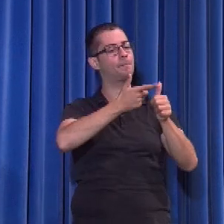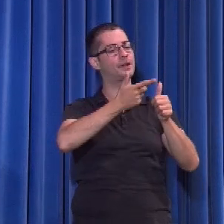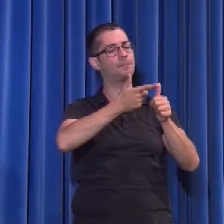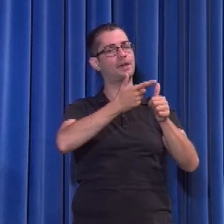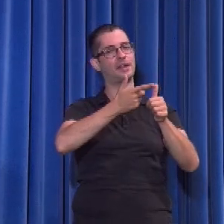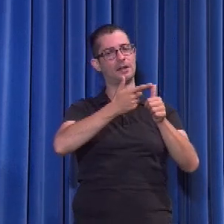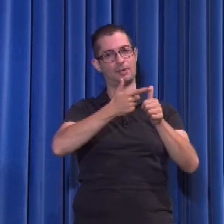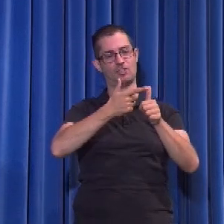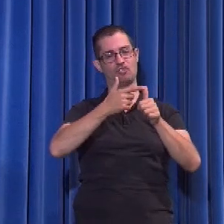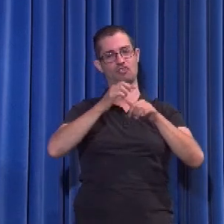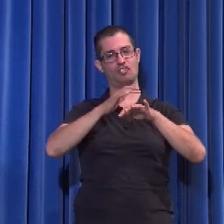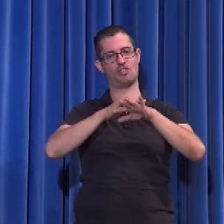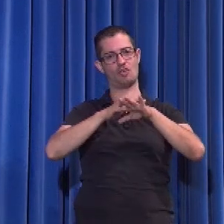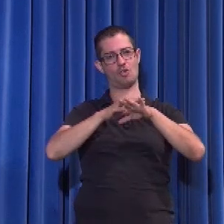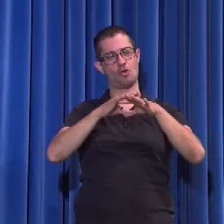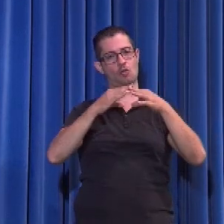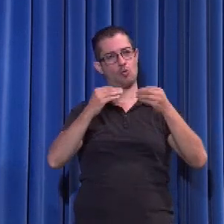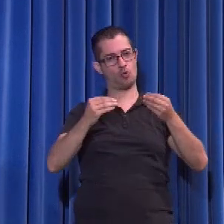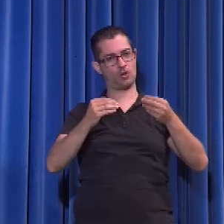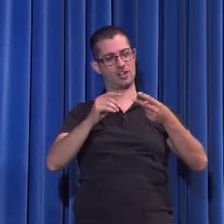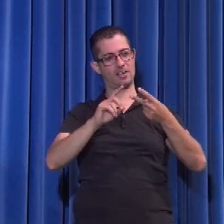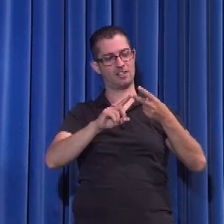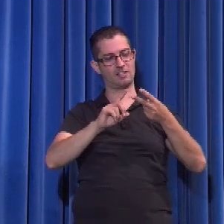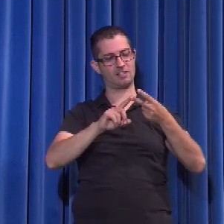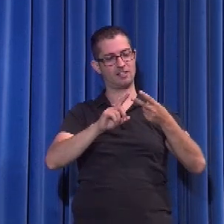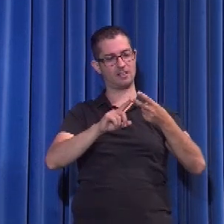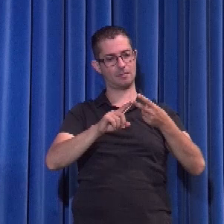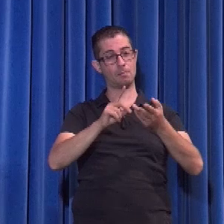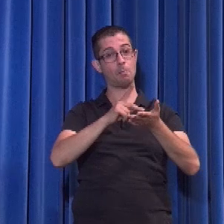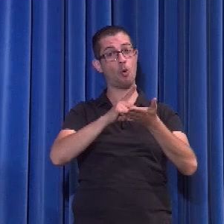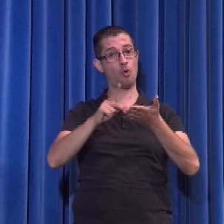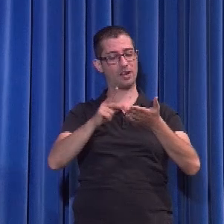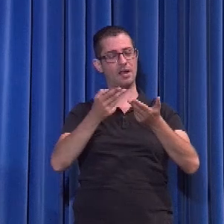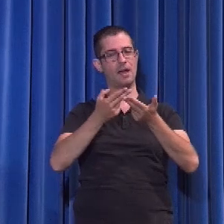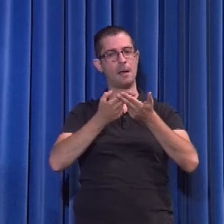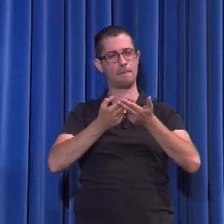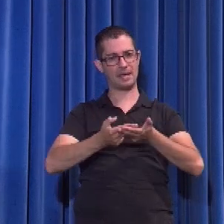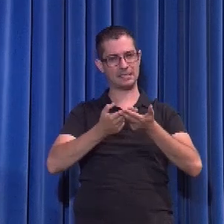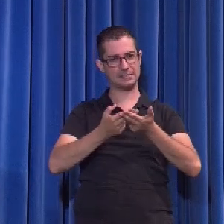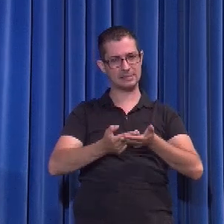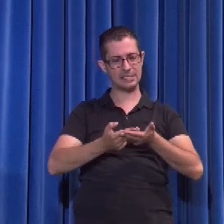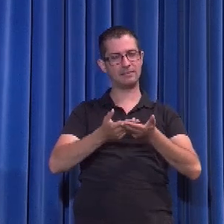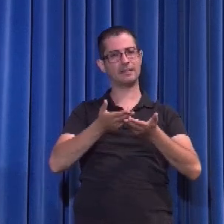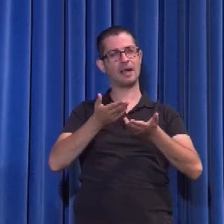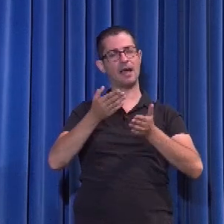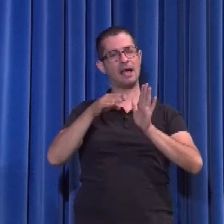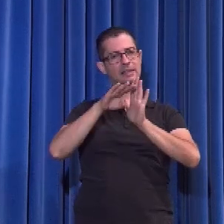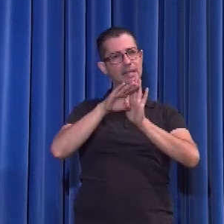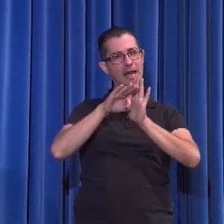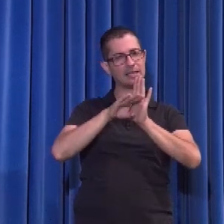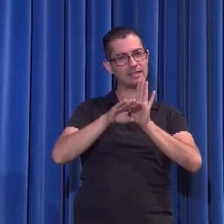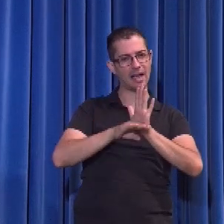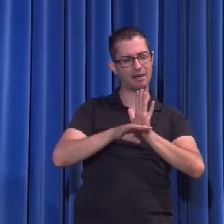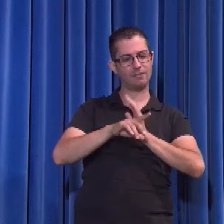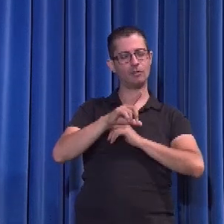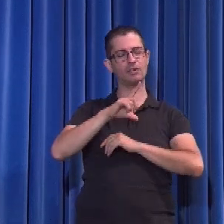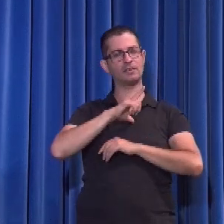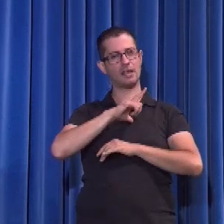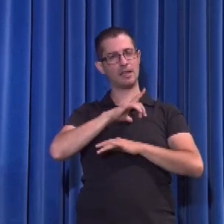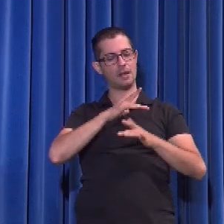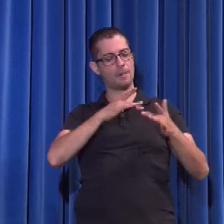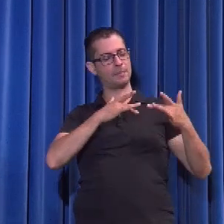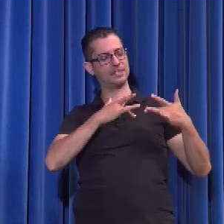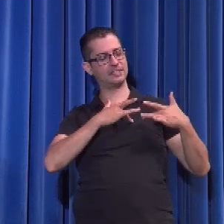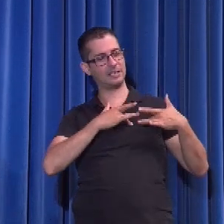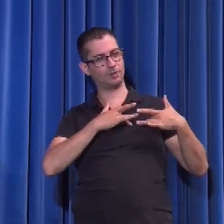pura, depois pacífica, indulgente, tratável, plena de misericórdia e de